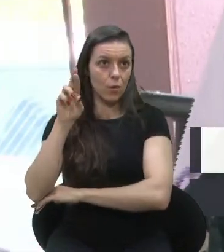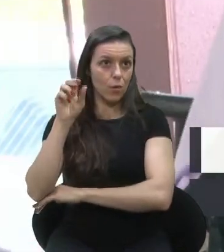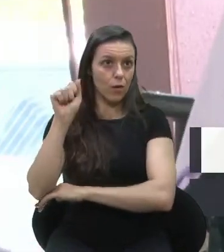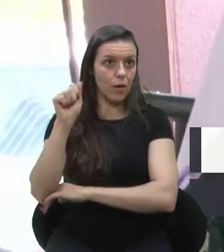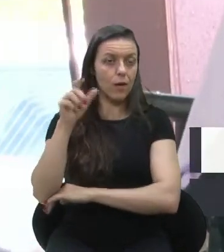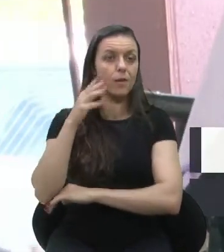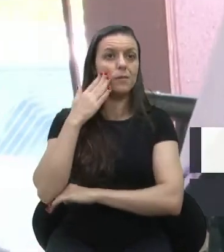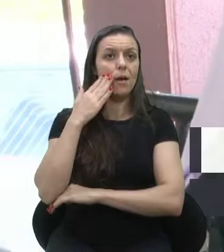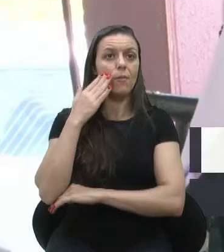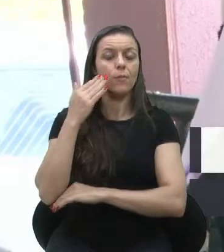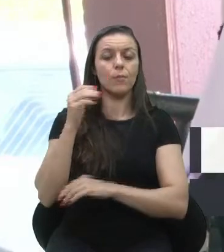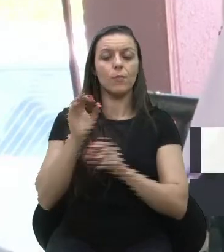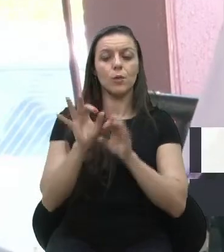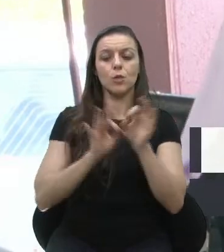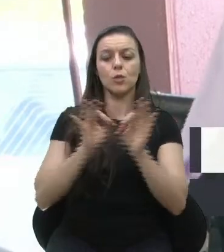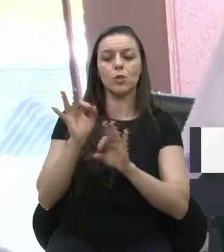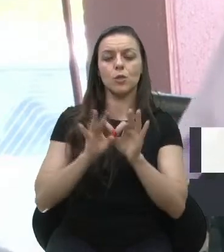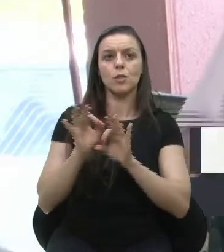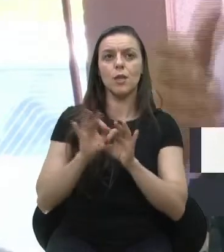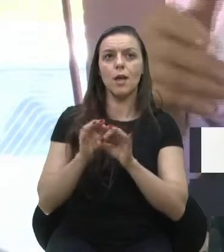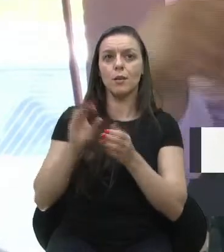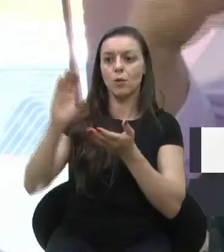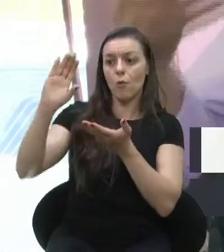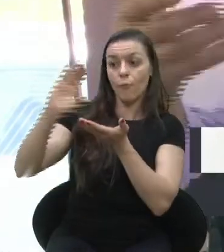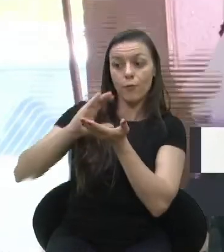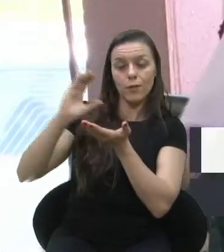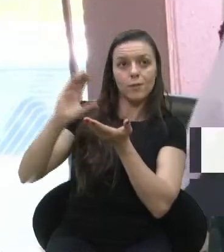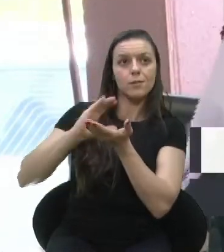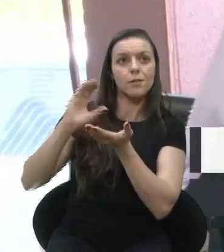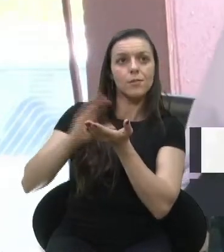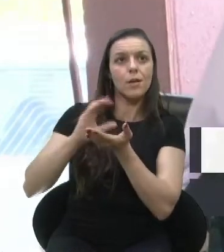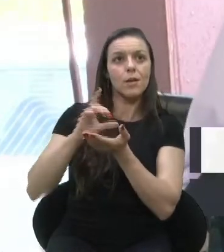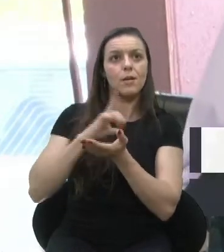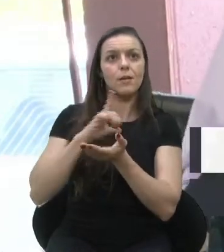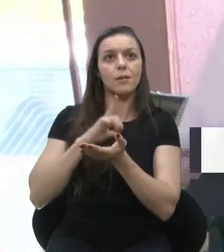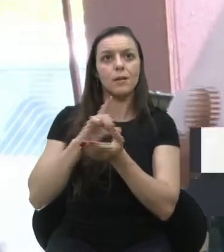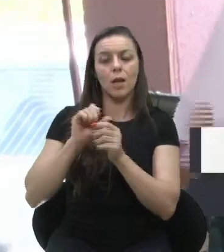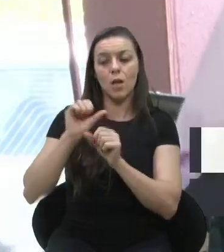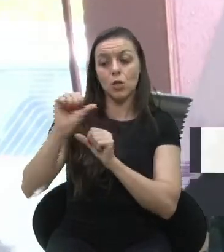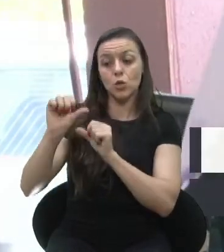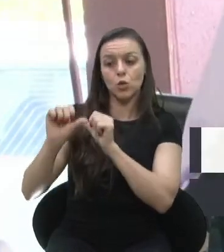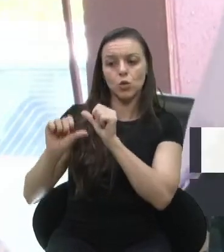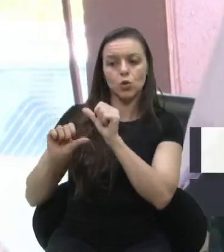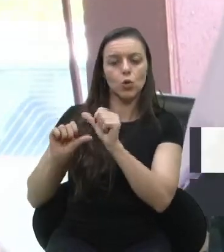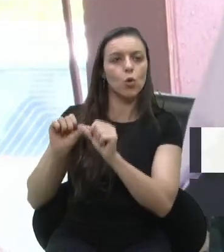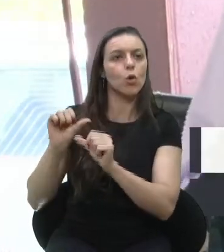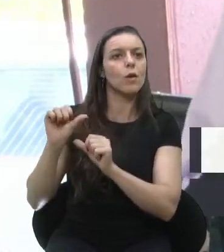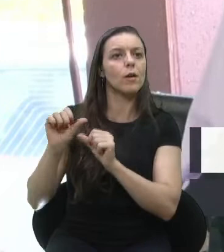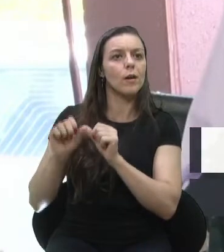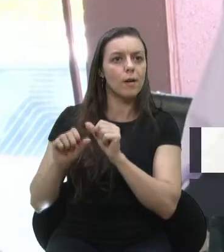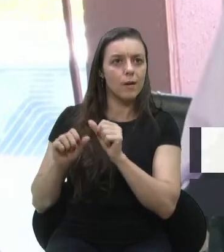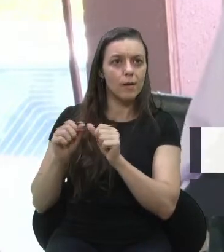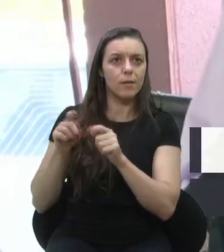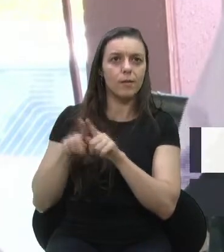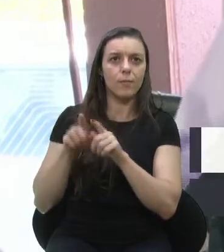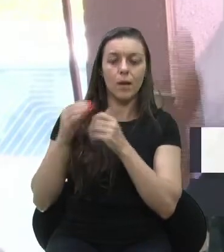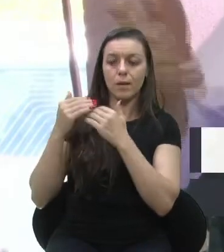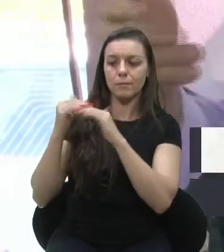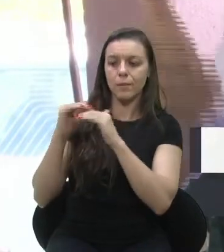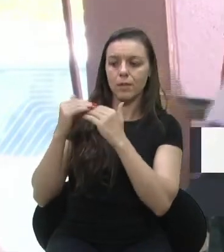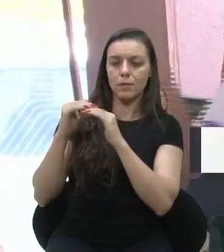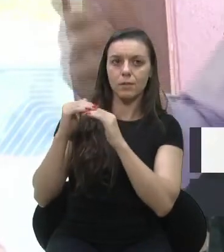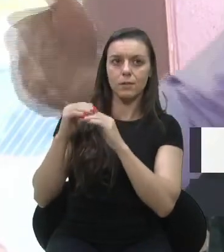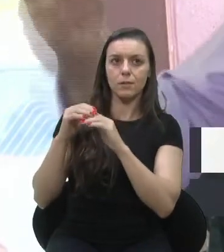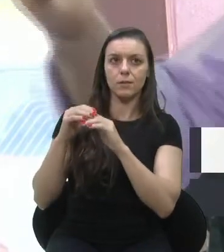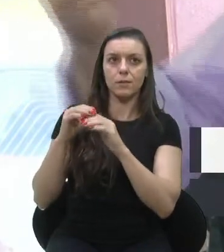o projeto o dele enfim o aumento de praticamente é trocar a maioria das máquinas da secretaria de